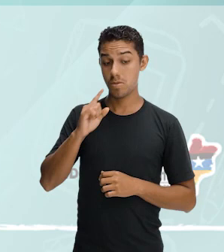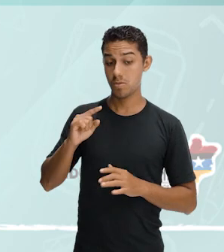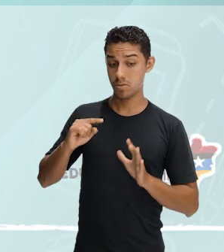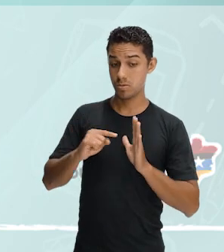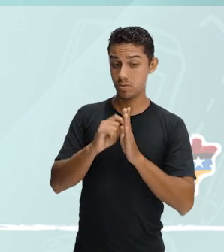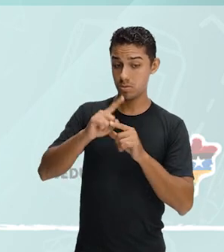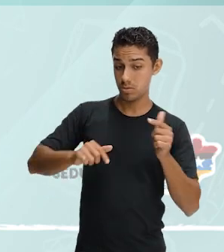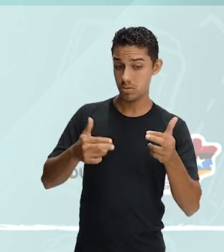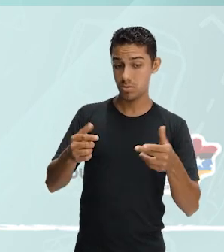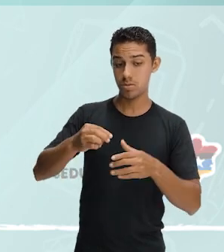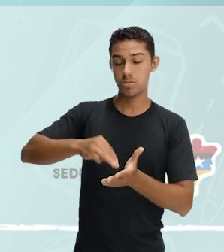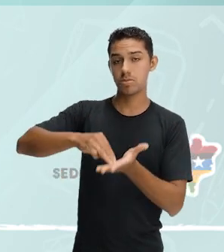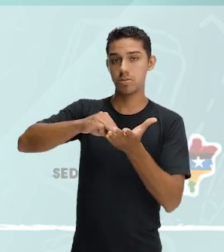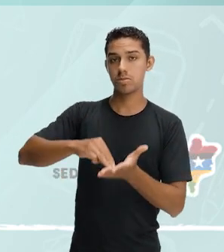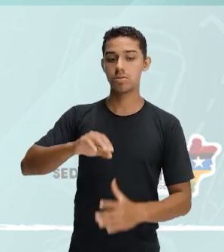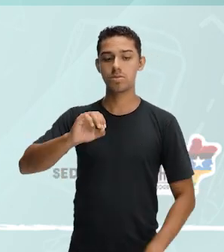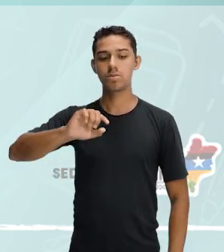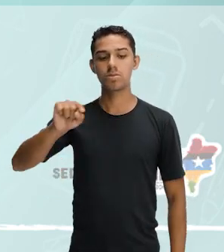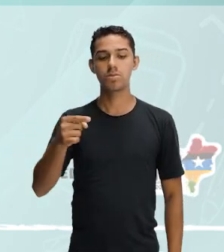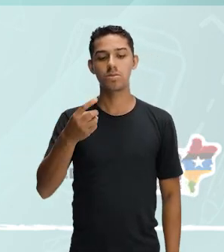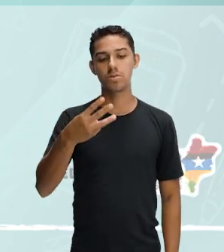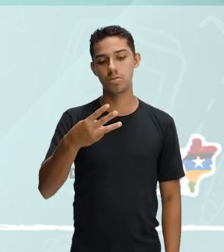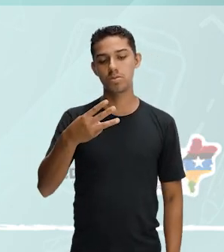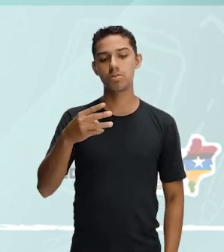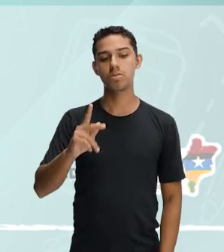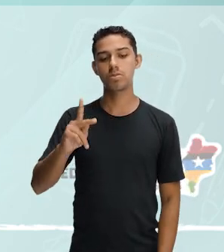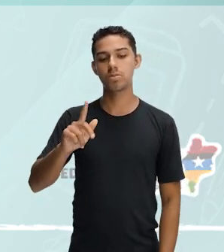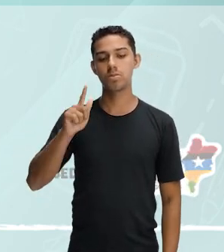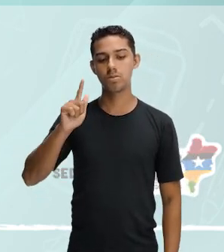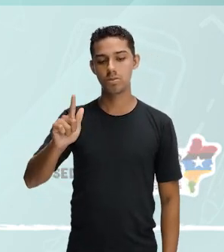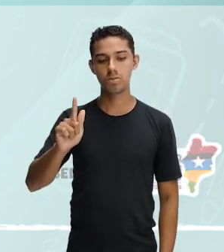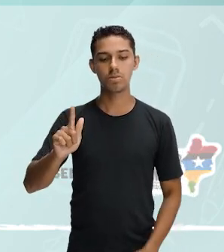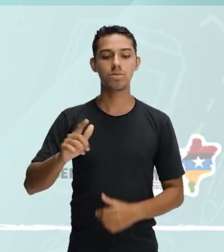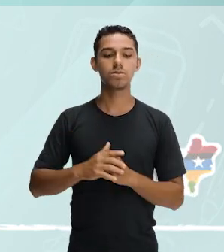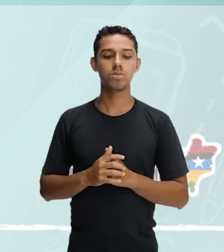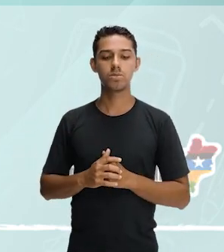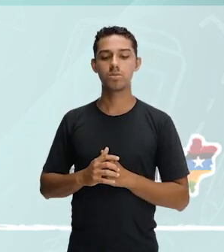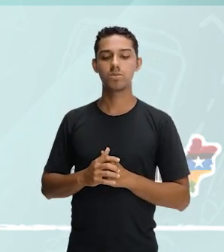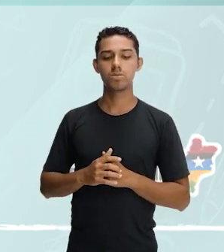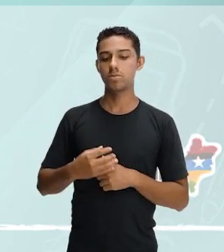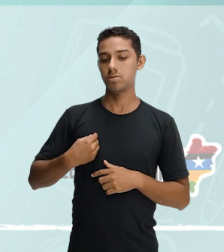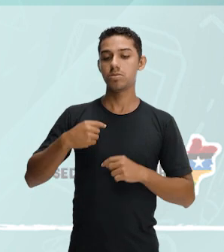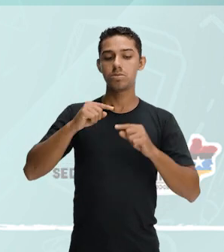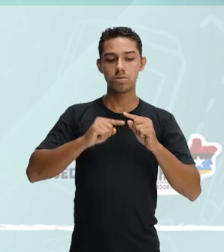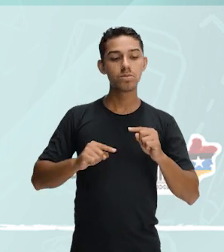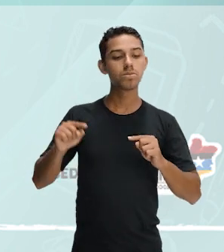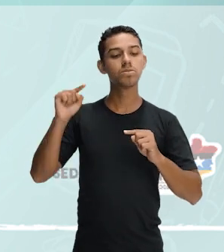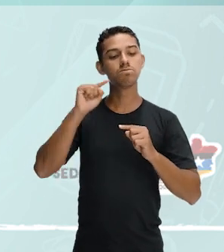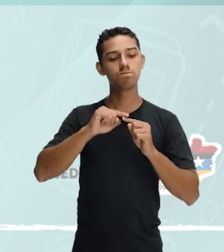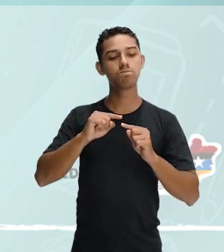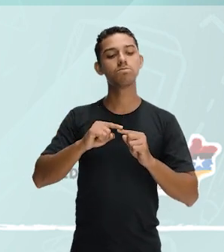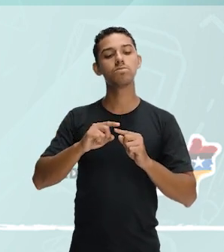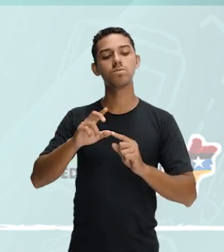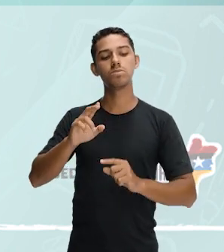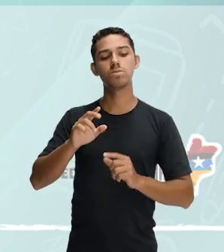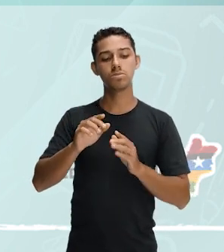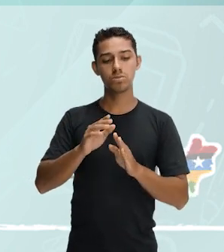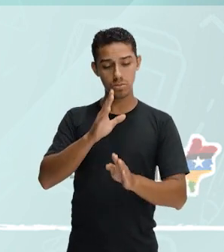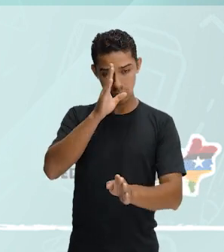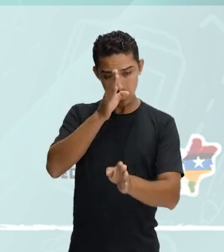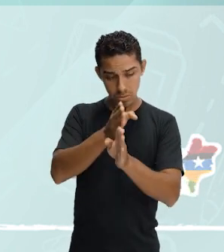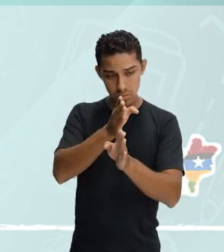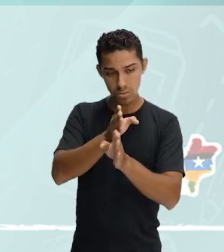3 kg realiza um movimento circular uniforme, de raio meio metro, 0,5 metros.